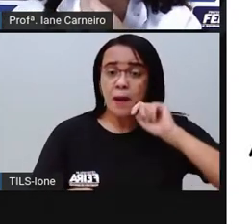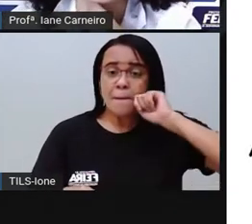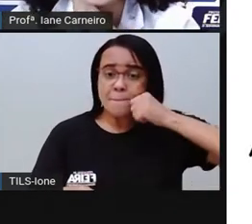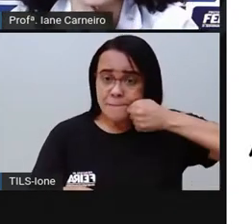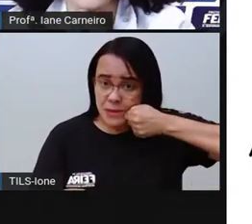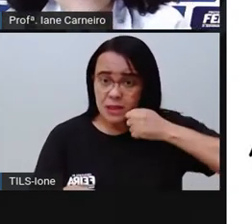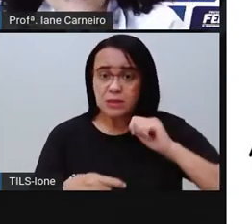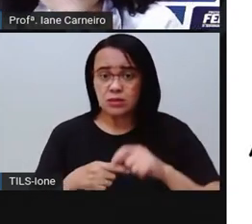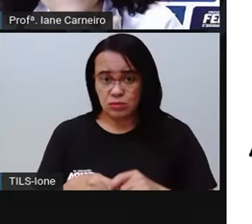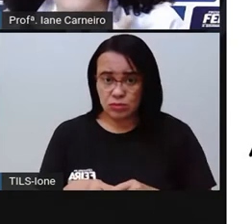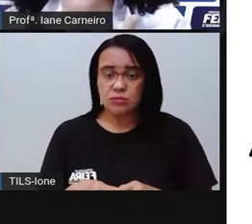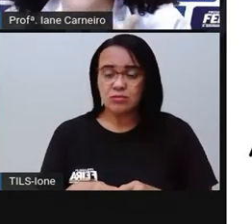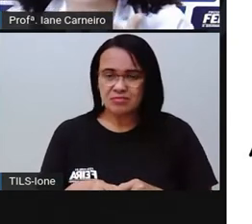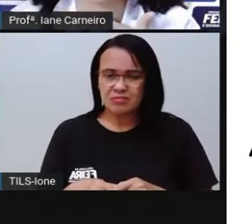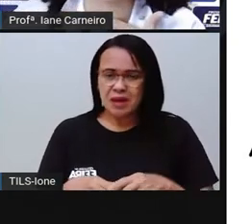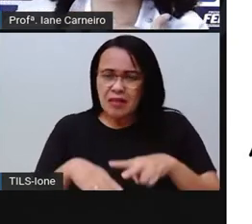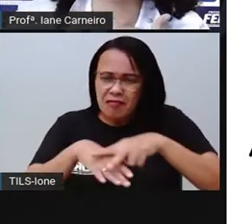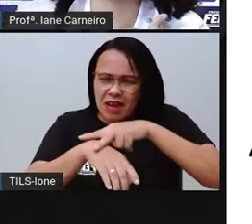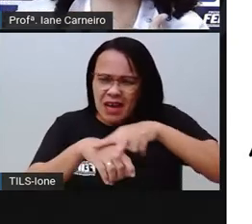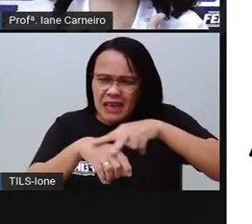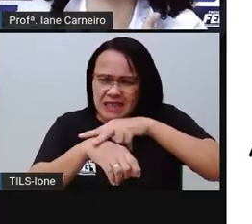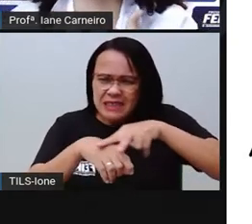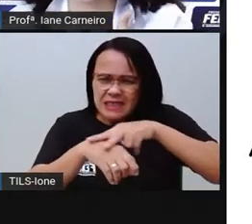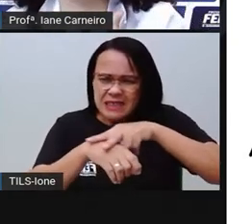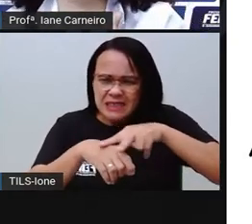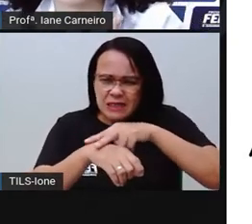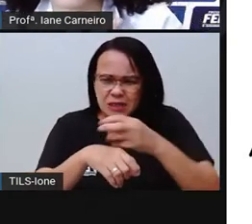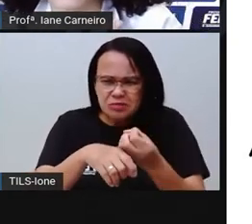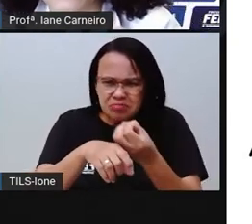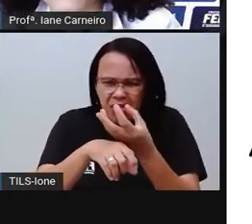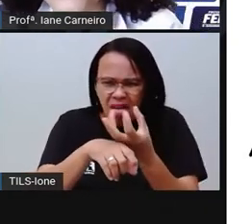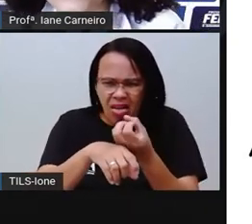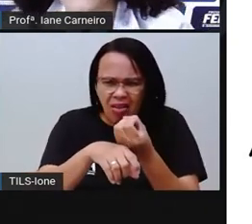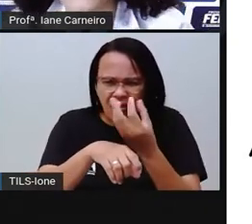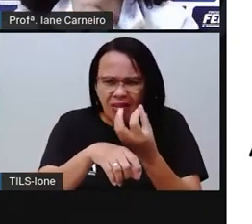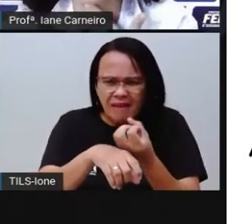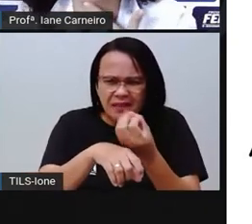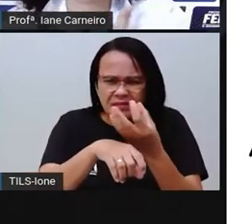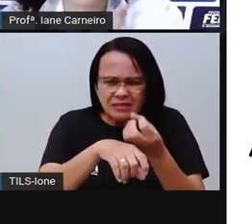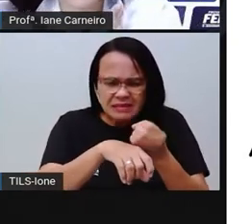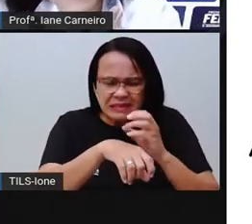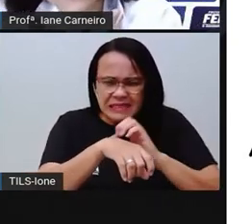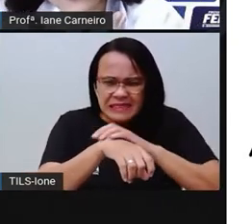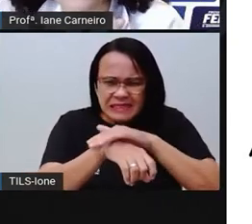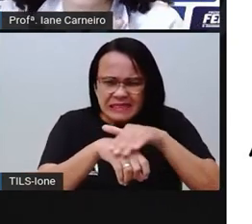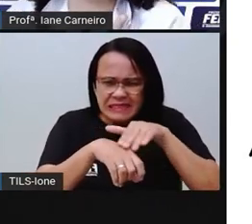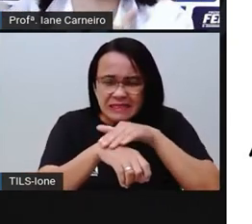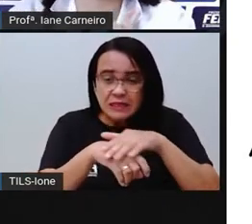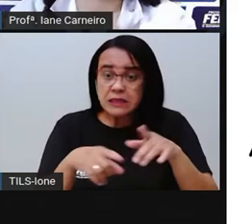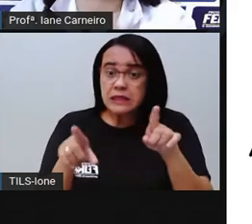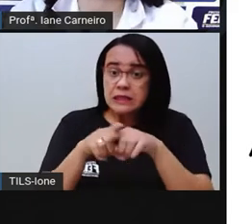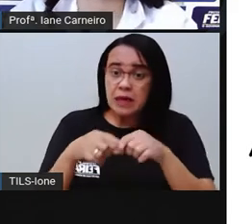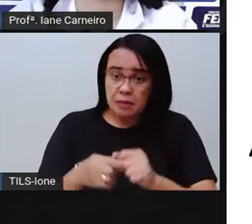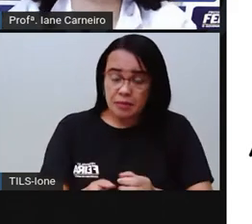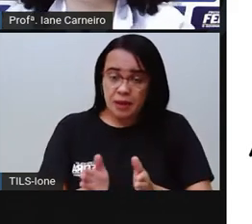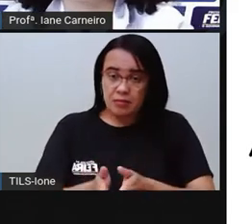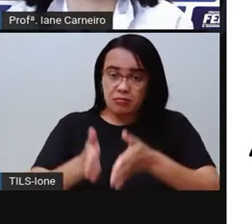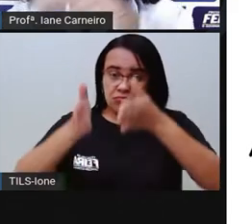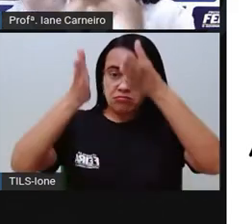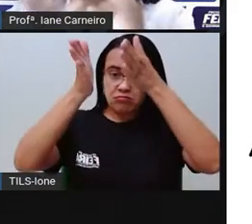cinza esverdeada que aparece sobre os alimentos, né? E também na parede, às vezes aparece,